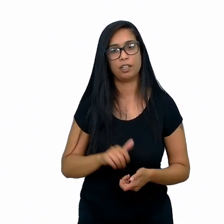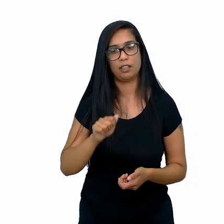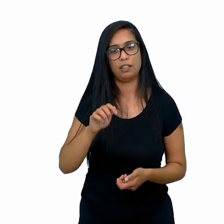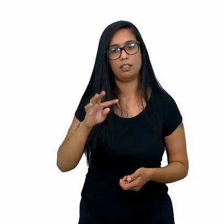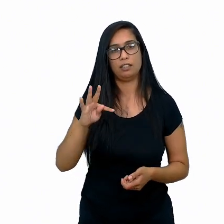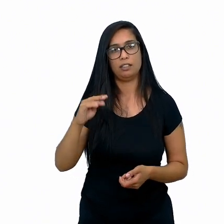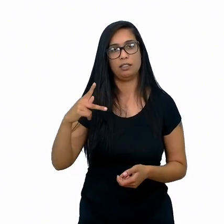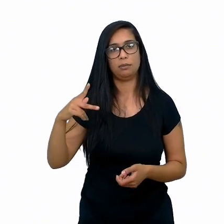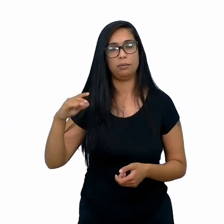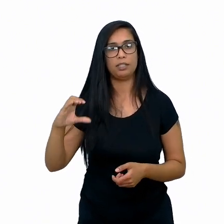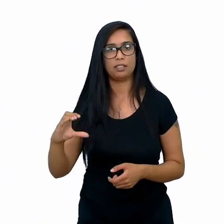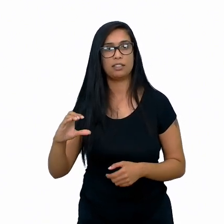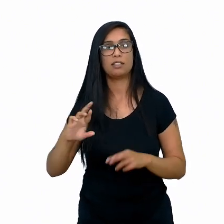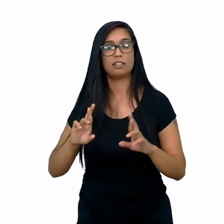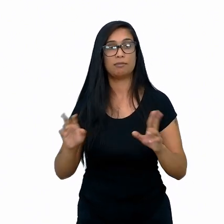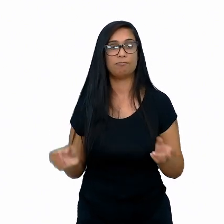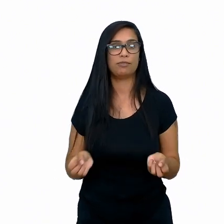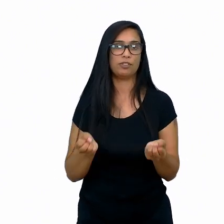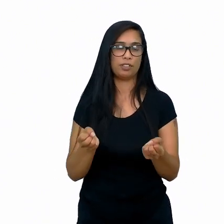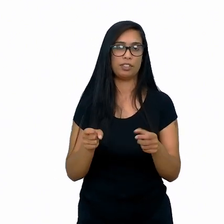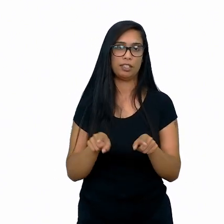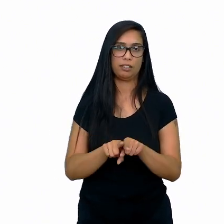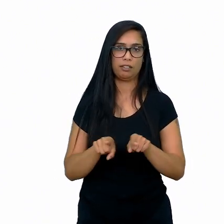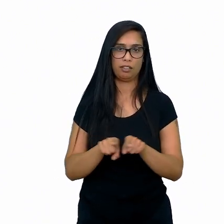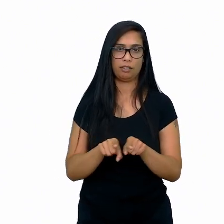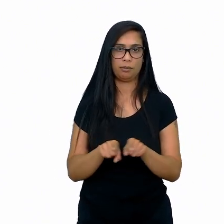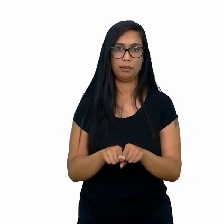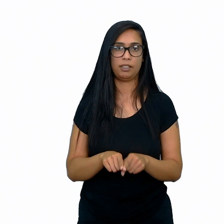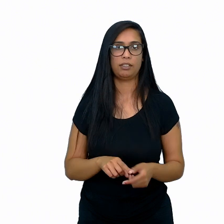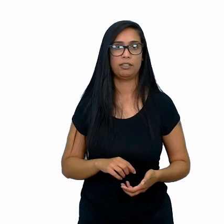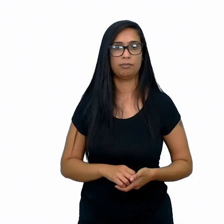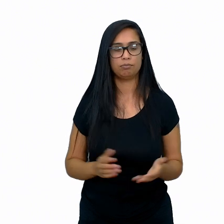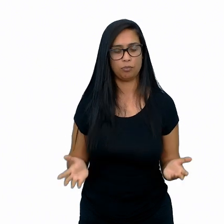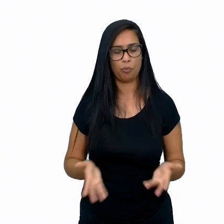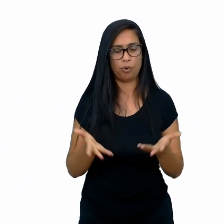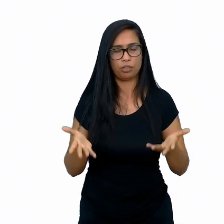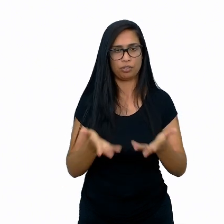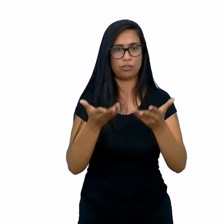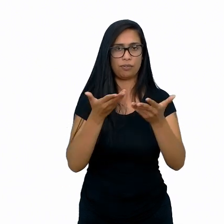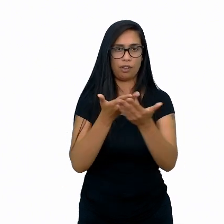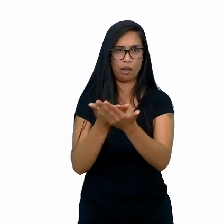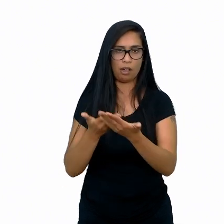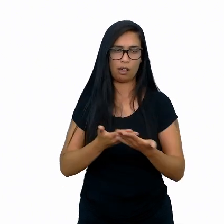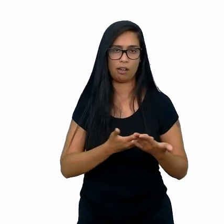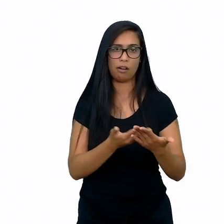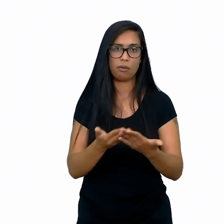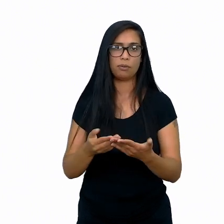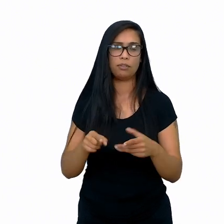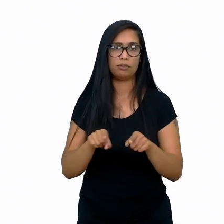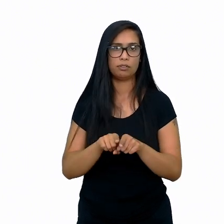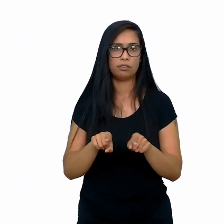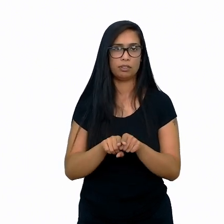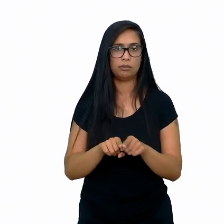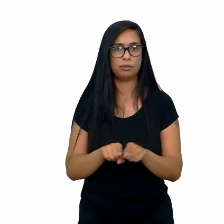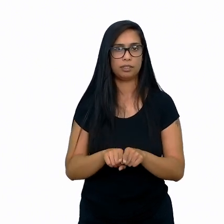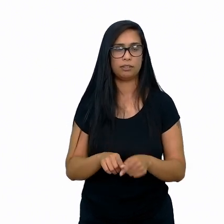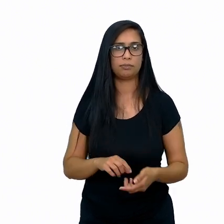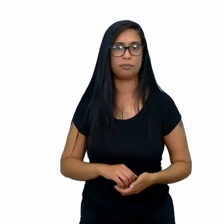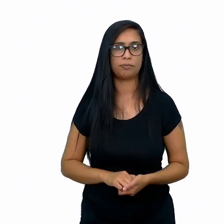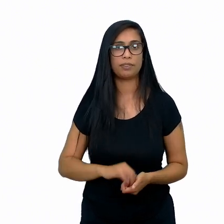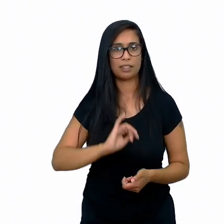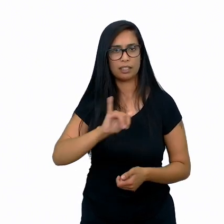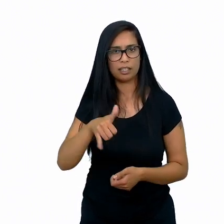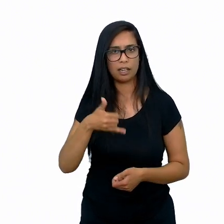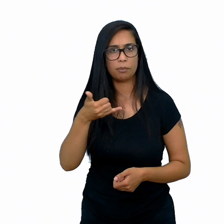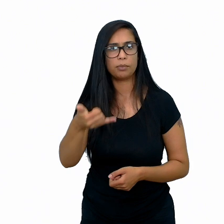de desdobramento, potencializar esse estudo e utilizá-lo da melhor maneira possível para o